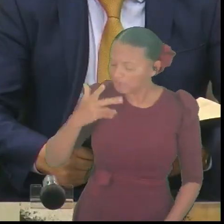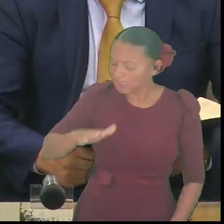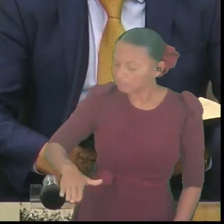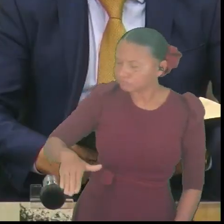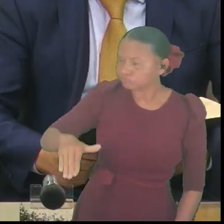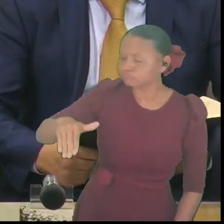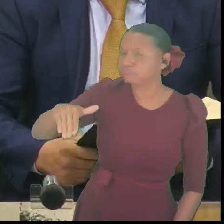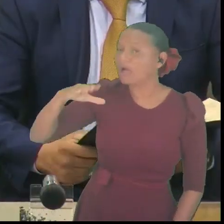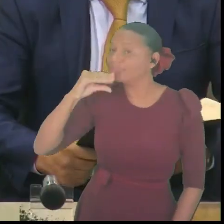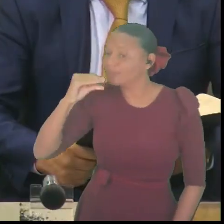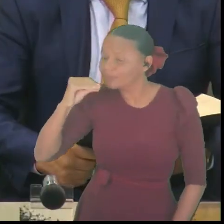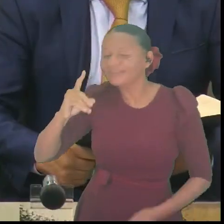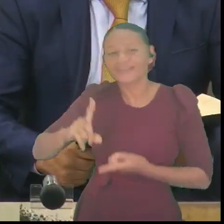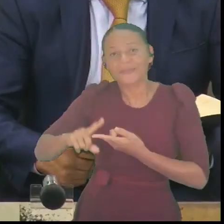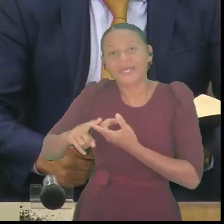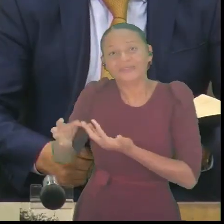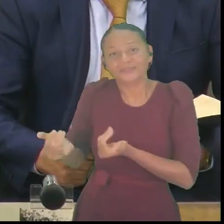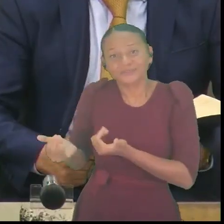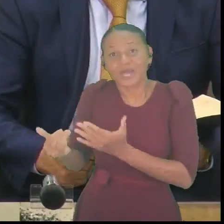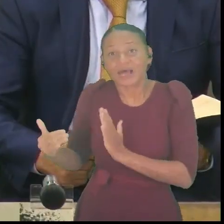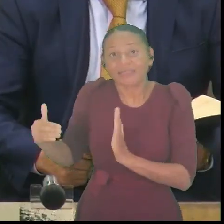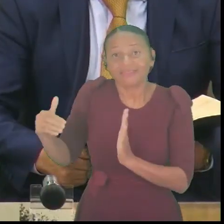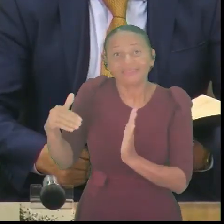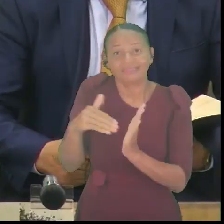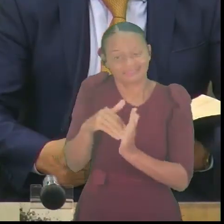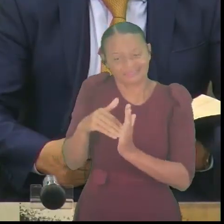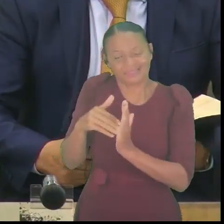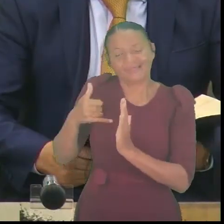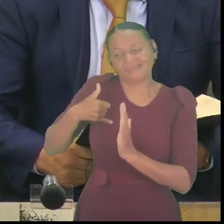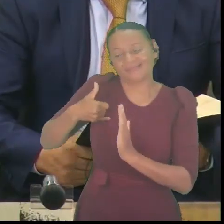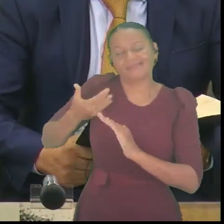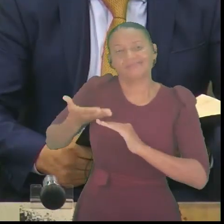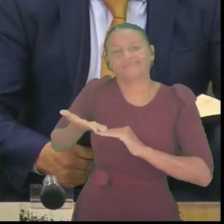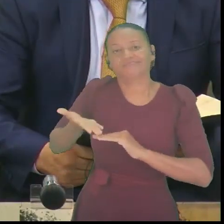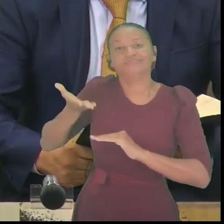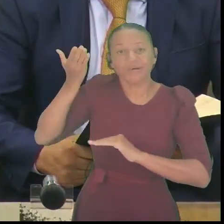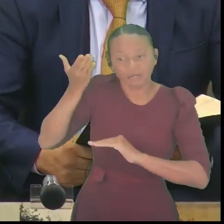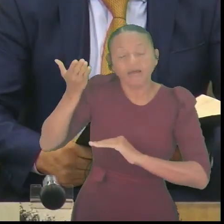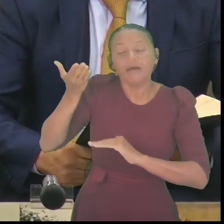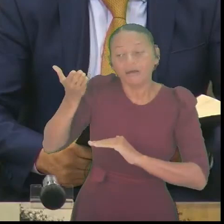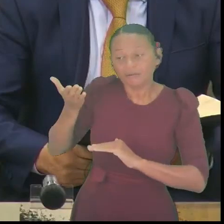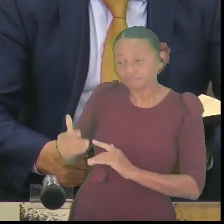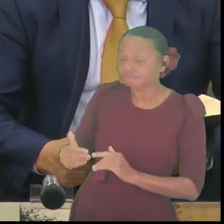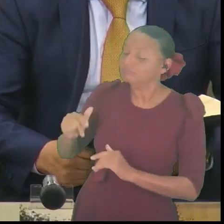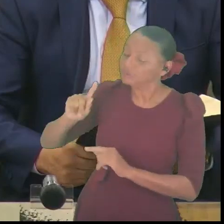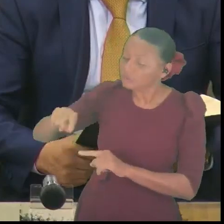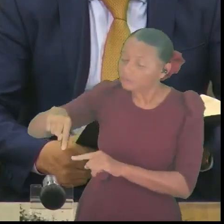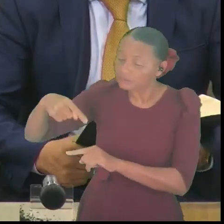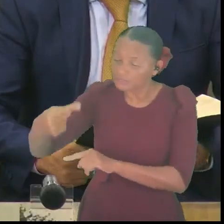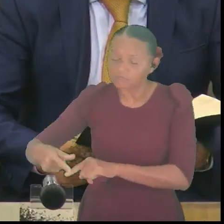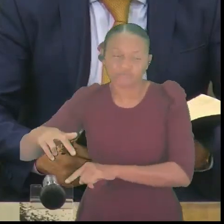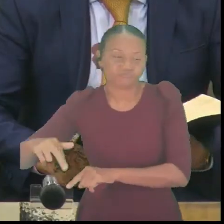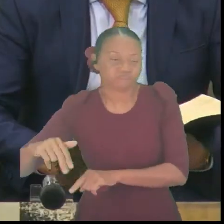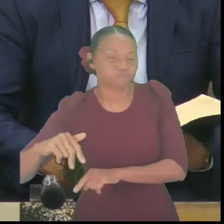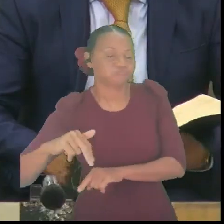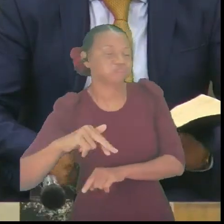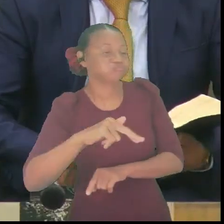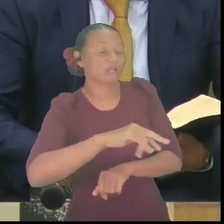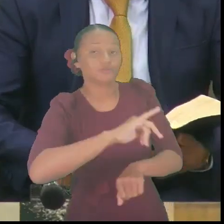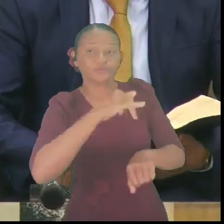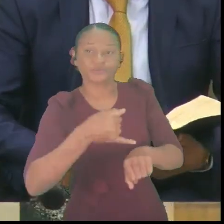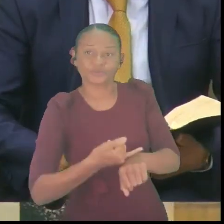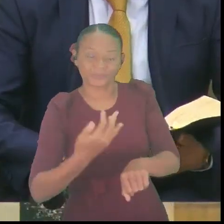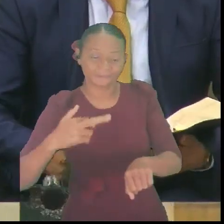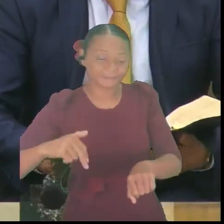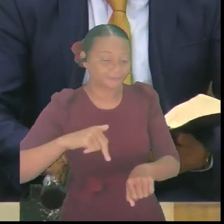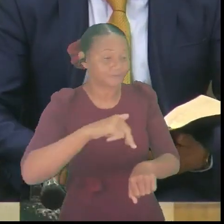adolescência e sua juventude até alcançar a maioridade, e a partir daí ele subiu a Jerusalém para ser batizado